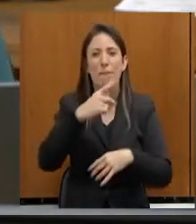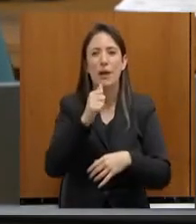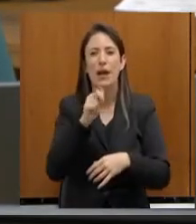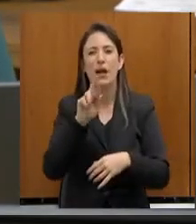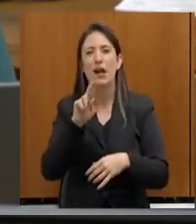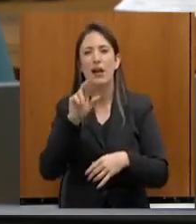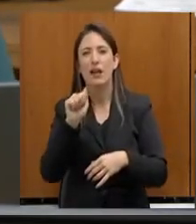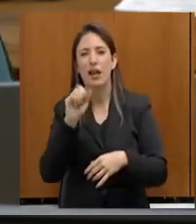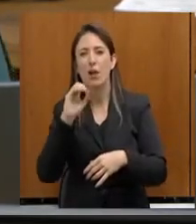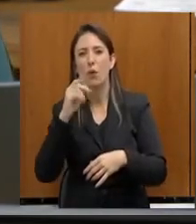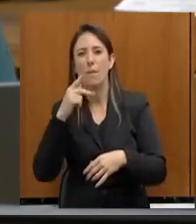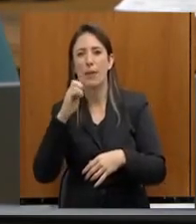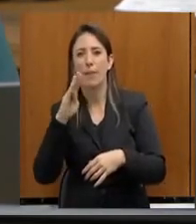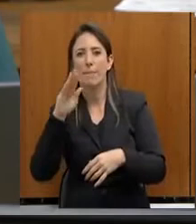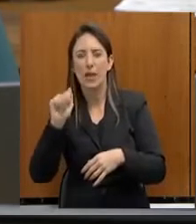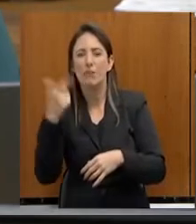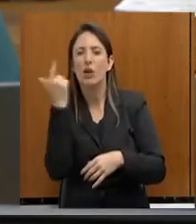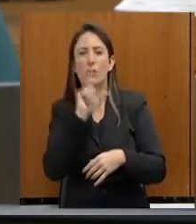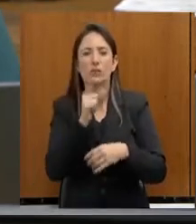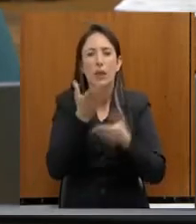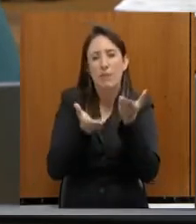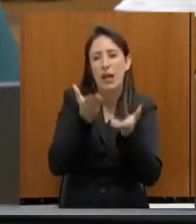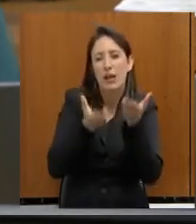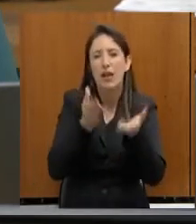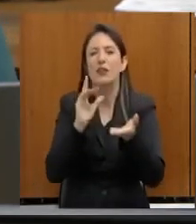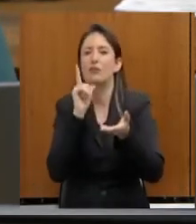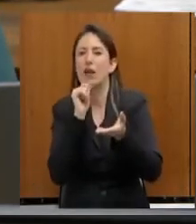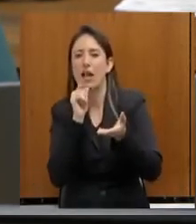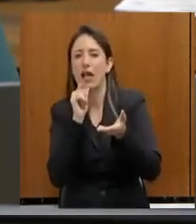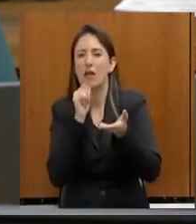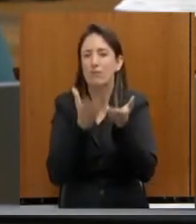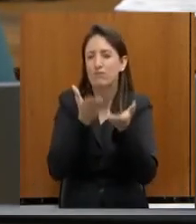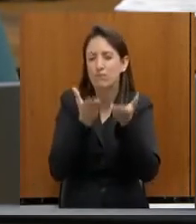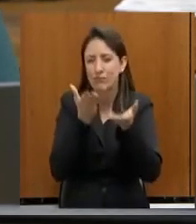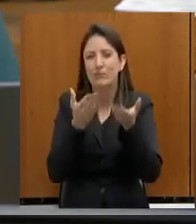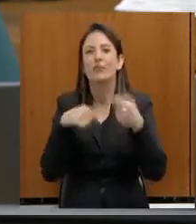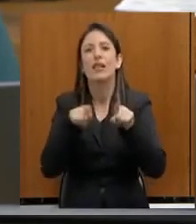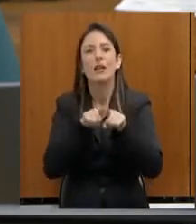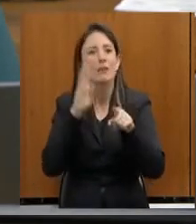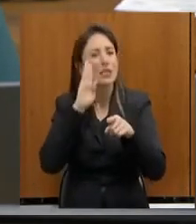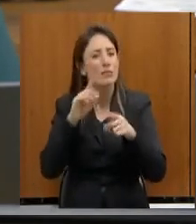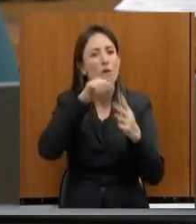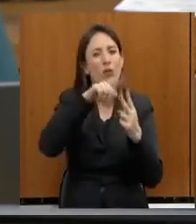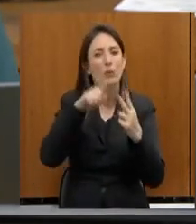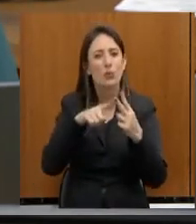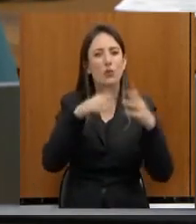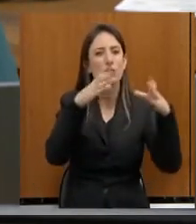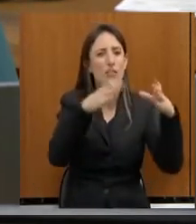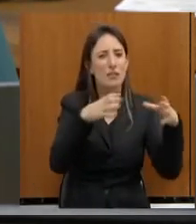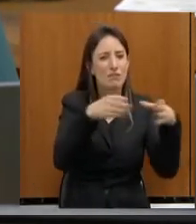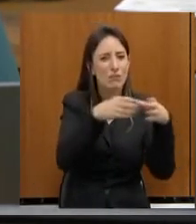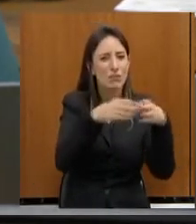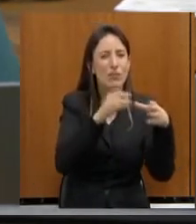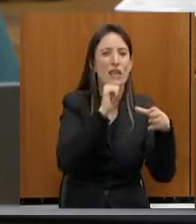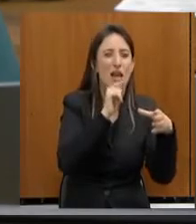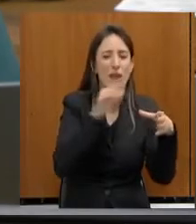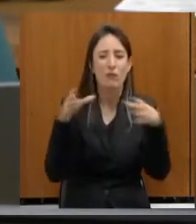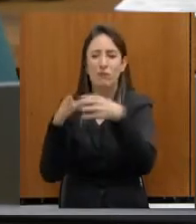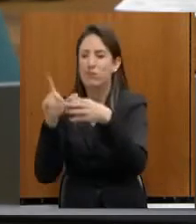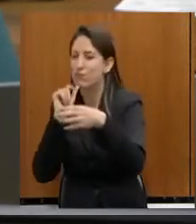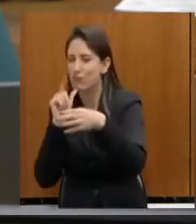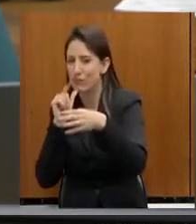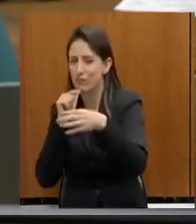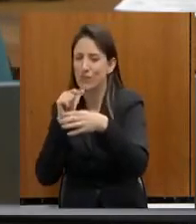mais efetivo para garantia da gestão de recursos it nessas duas bacias que abastecem a Região Metropolitana e